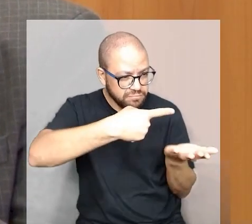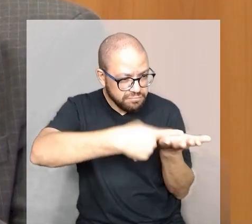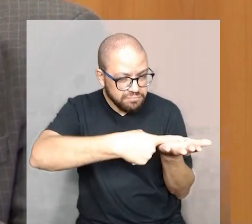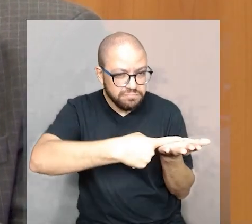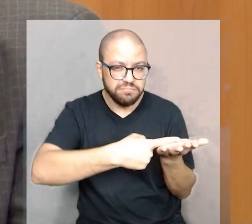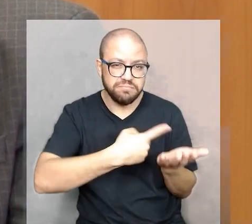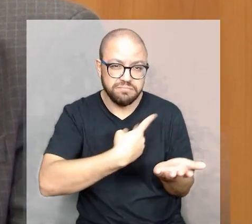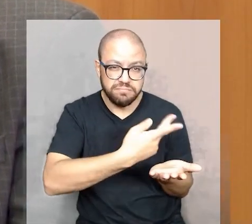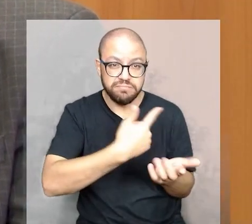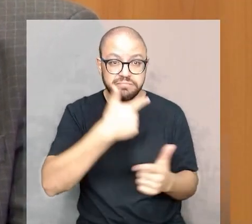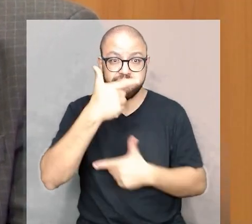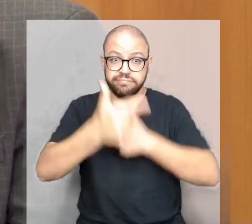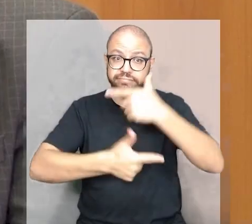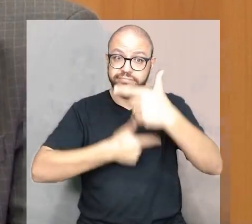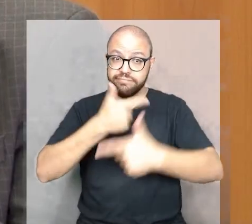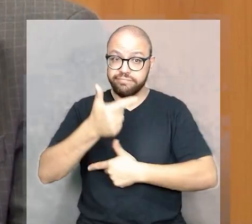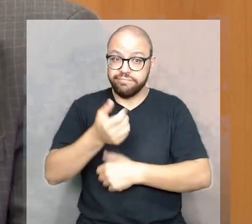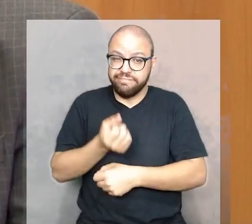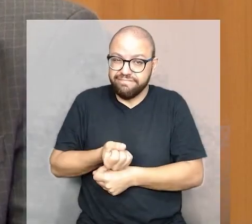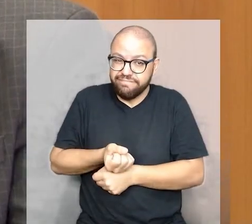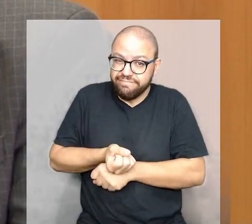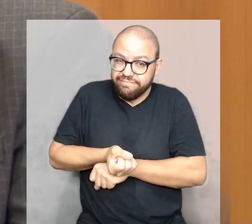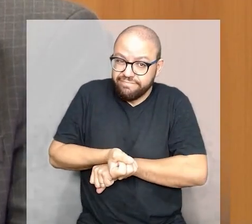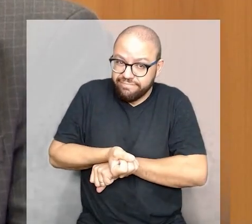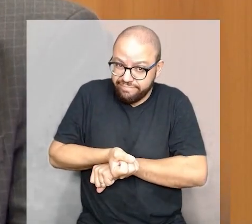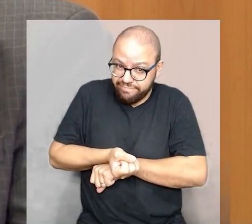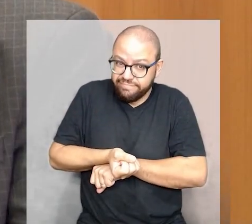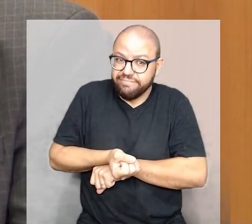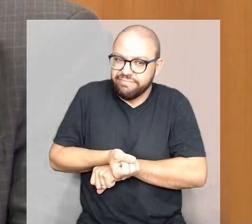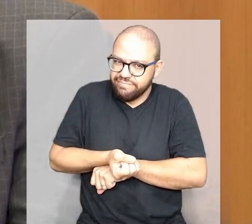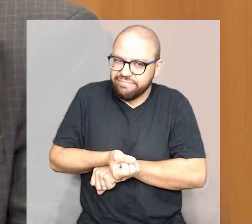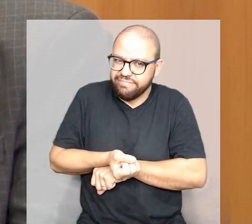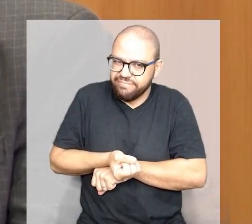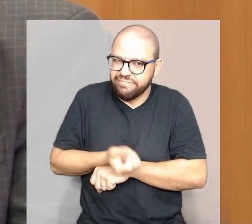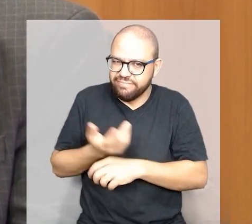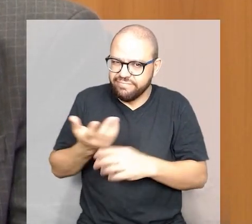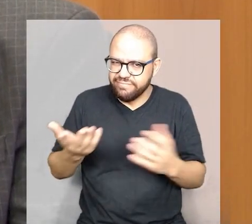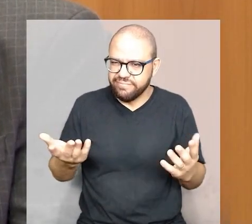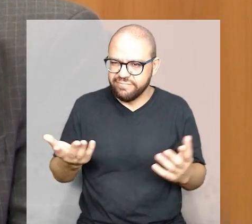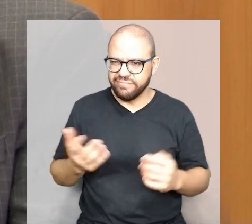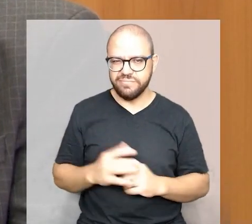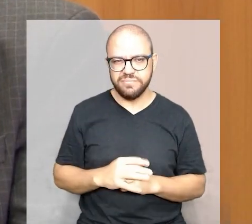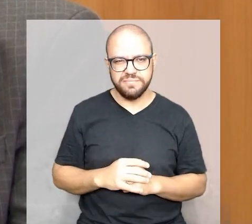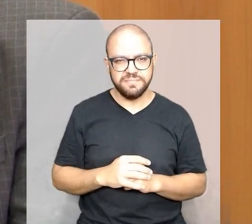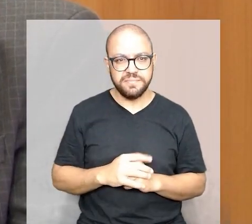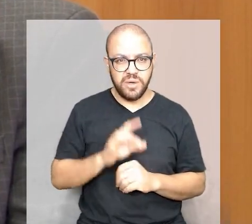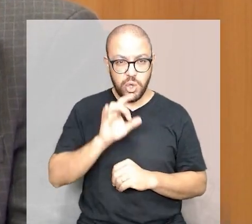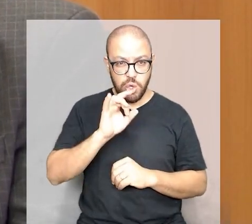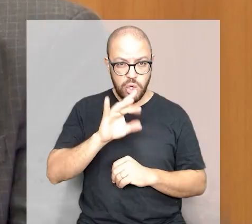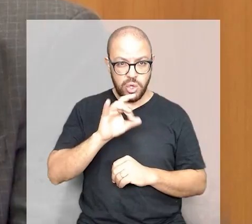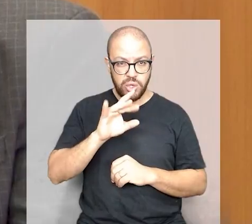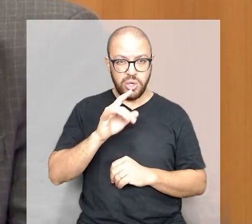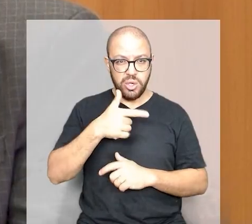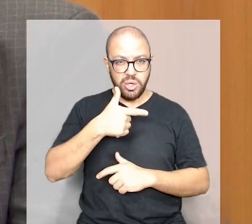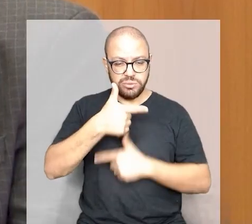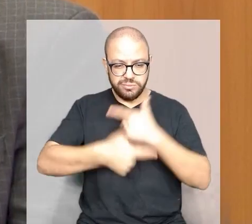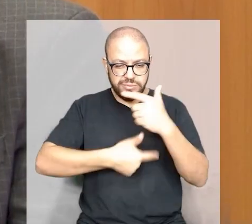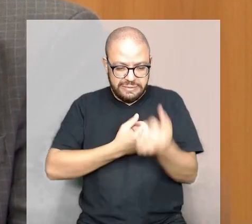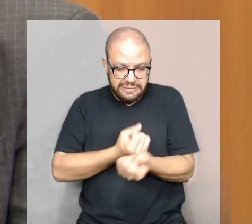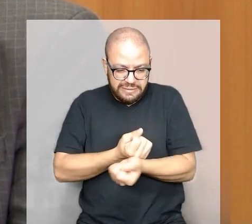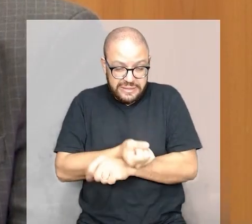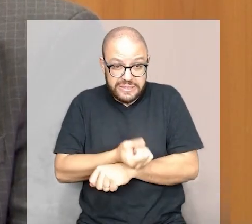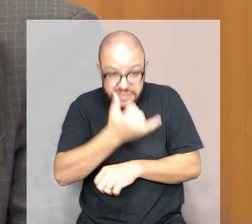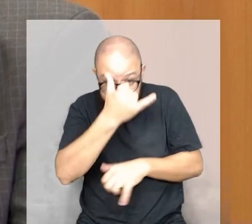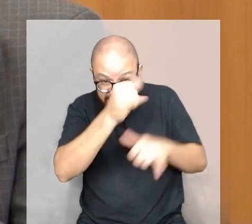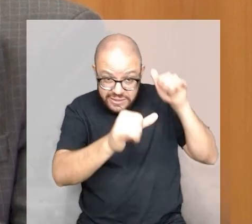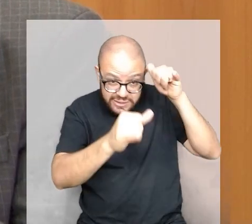atuação conjunta, né? O trabalho escravo é um grande exemplo que a gente pode dar sobre isso, mas não só o combate ao